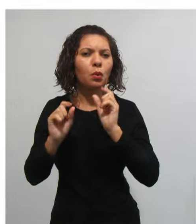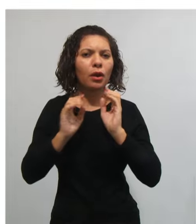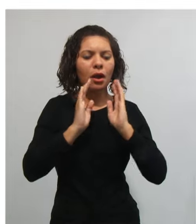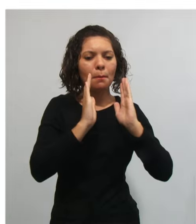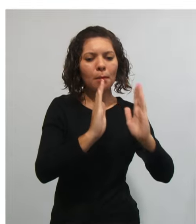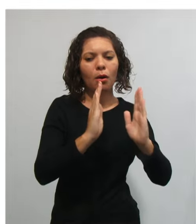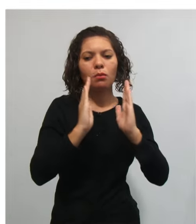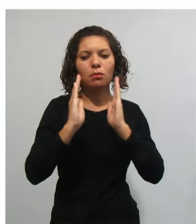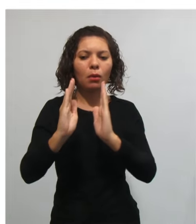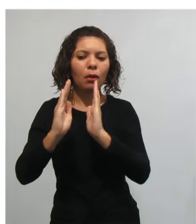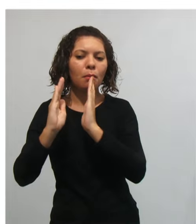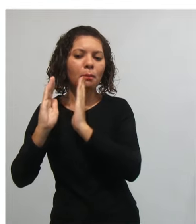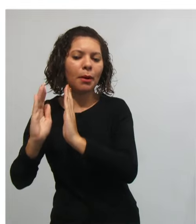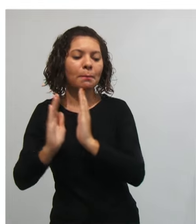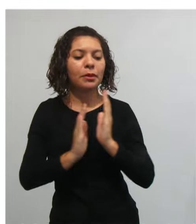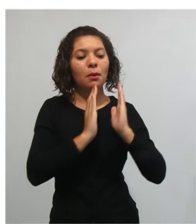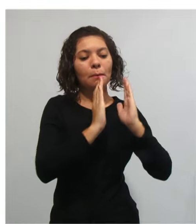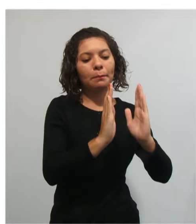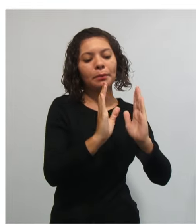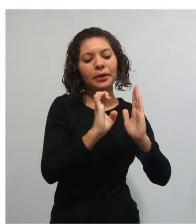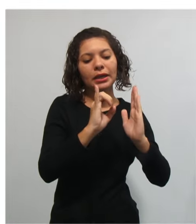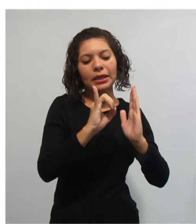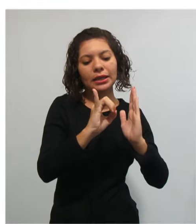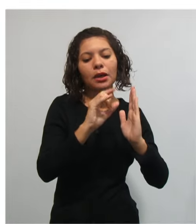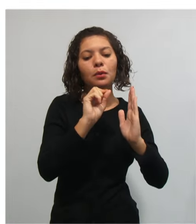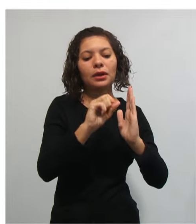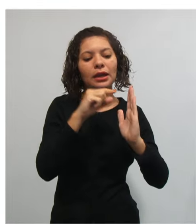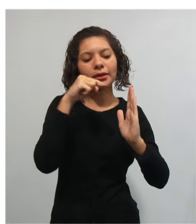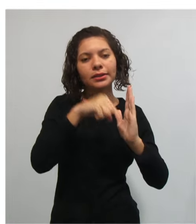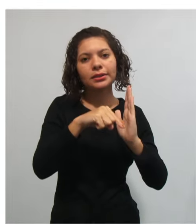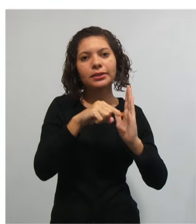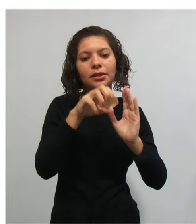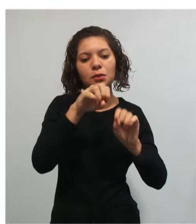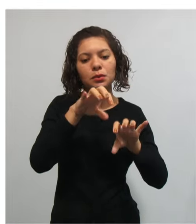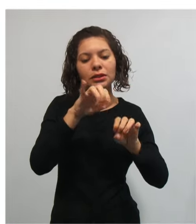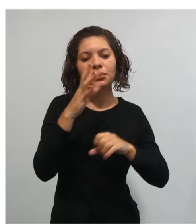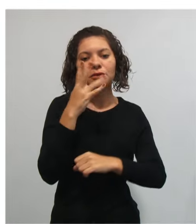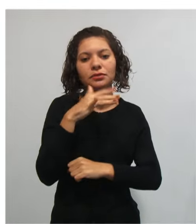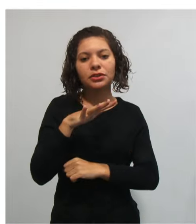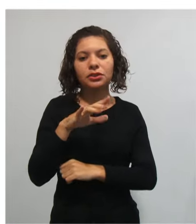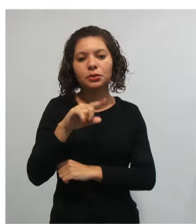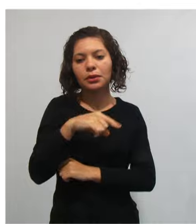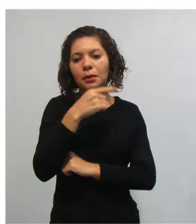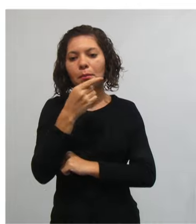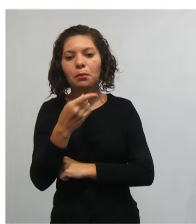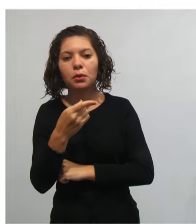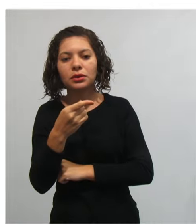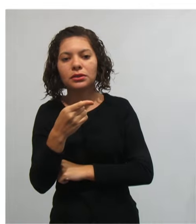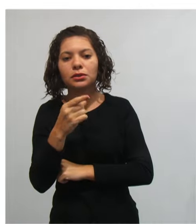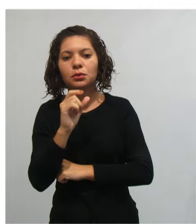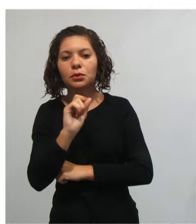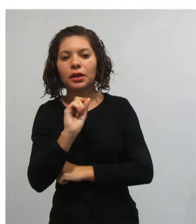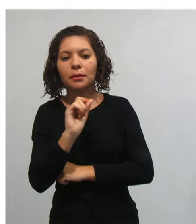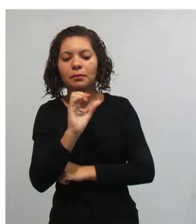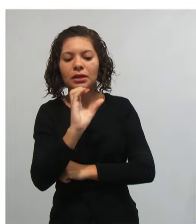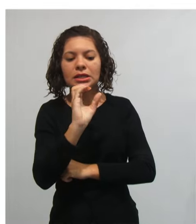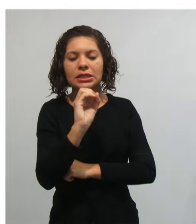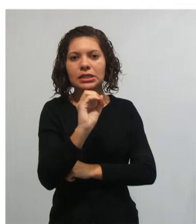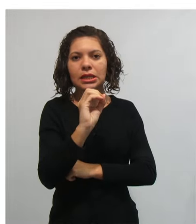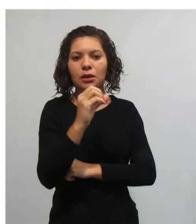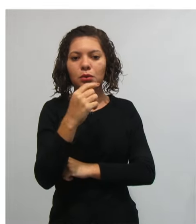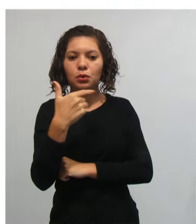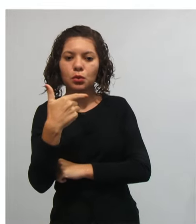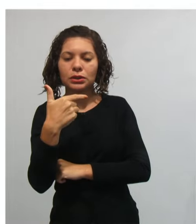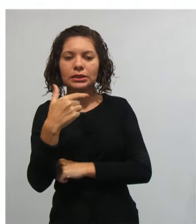então neste caso é a educação infantil Ei educação infantil depois vem um número este